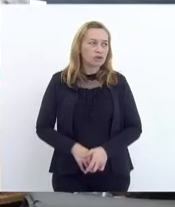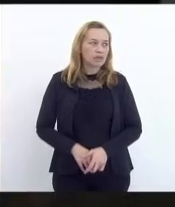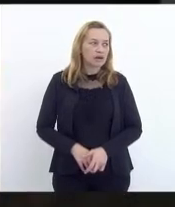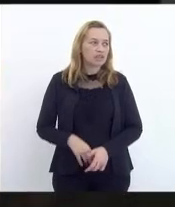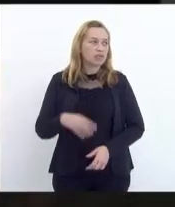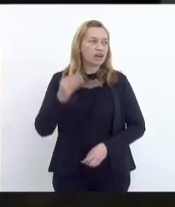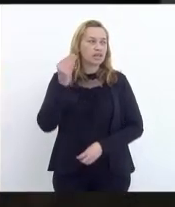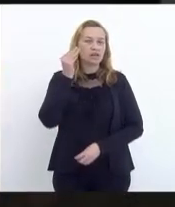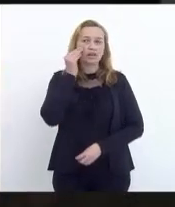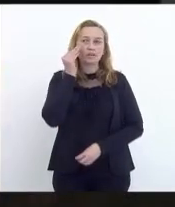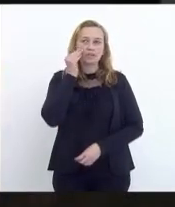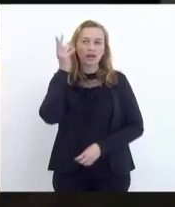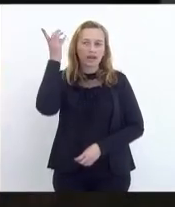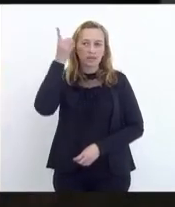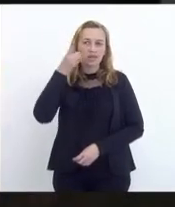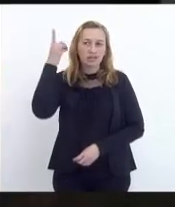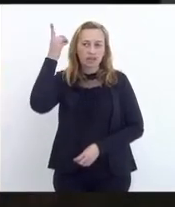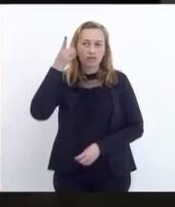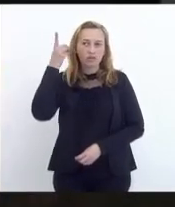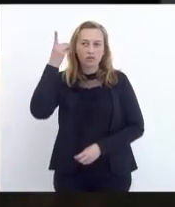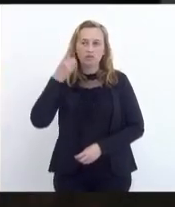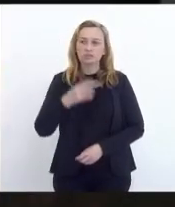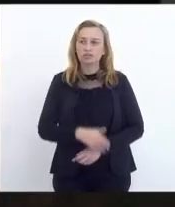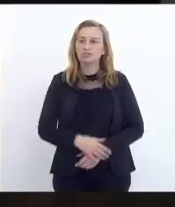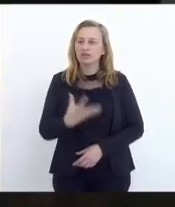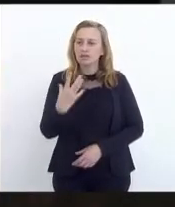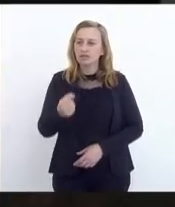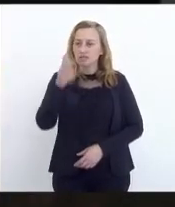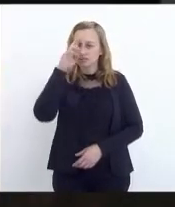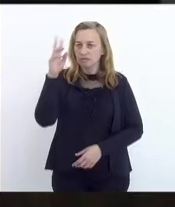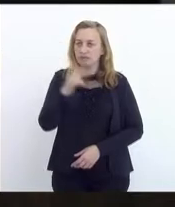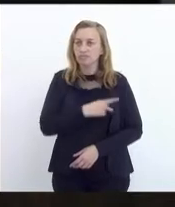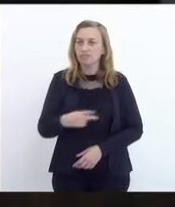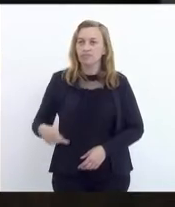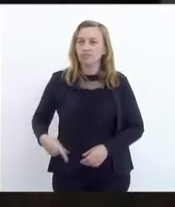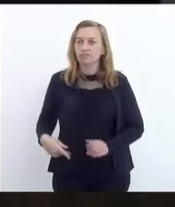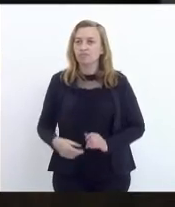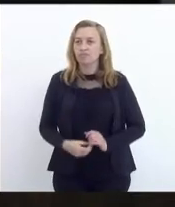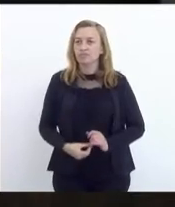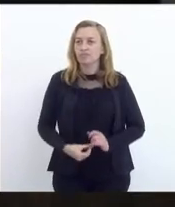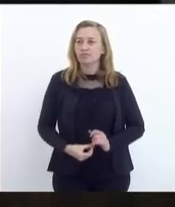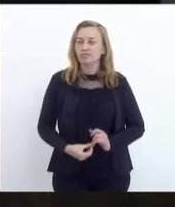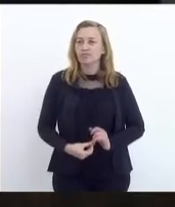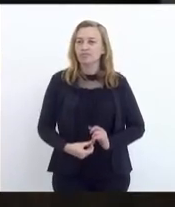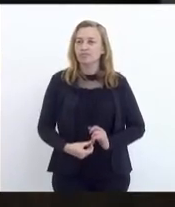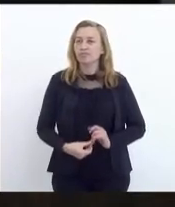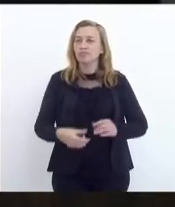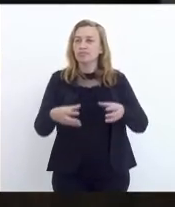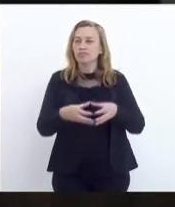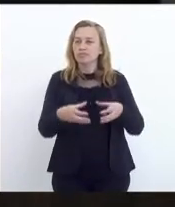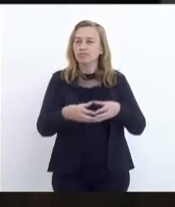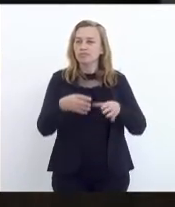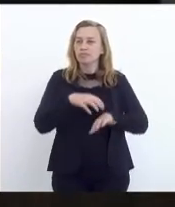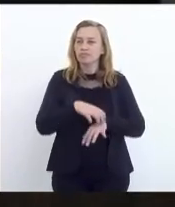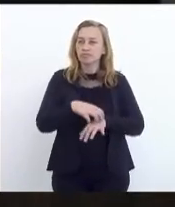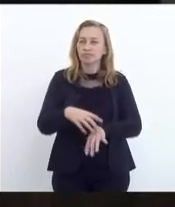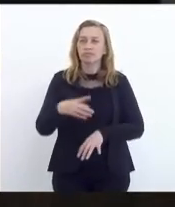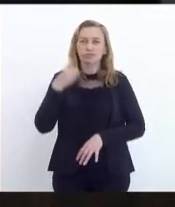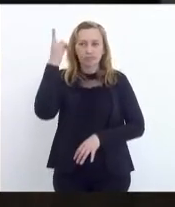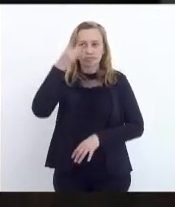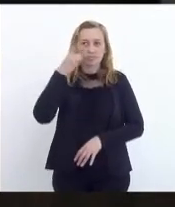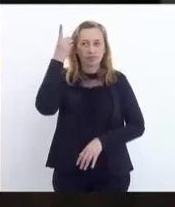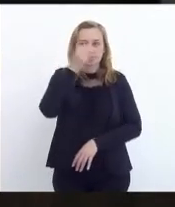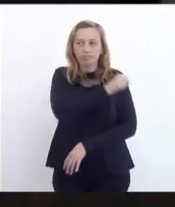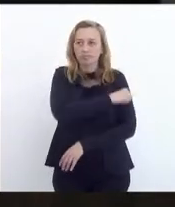Deputada Mônica Francisco. Favorável, presidente. Pela Comissão de Transportes, deputada enfermeira